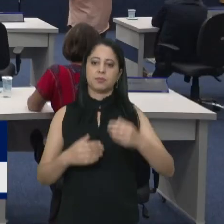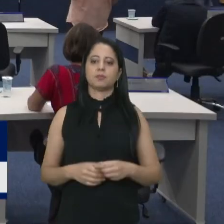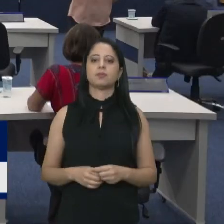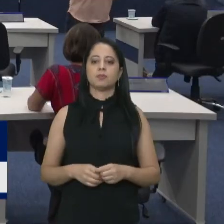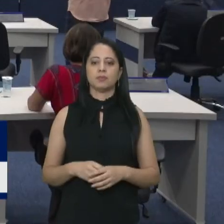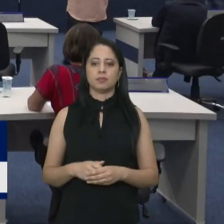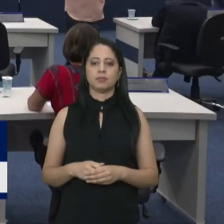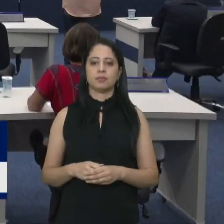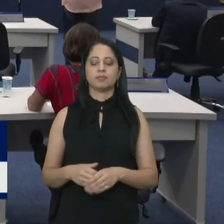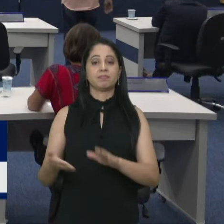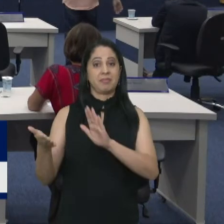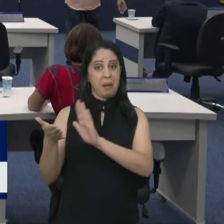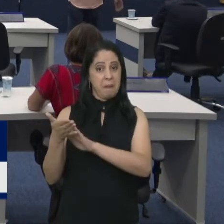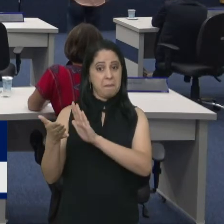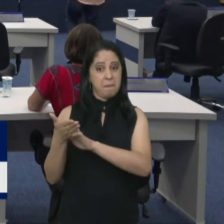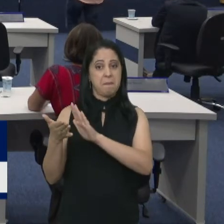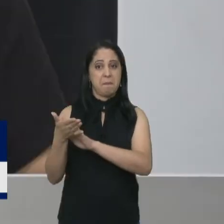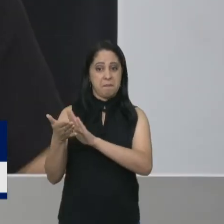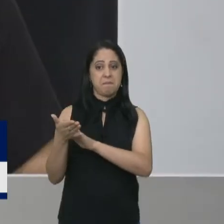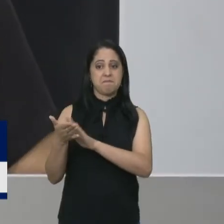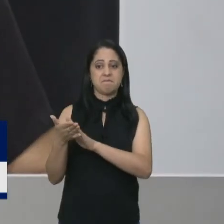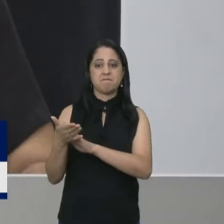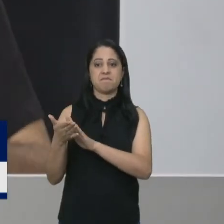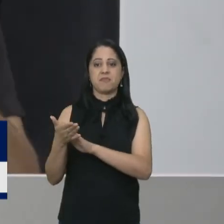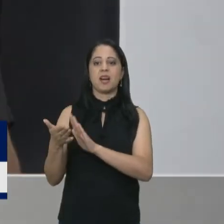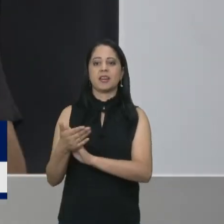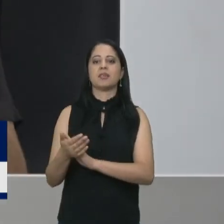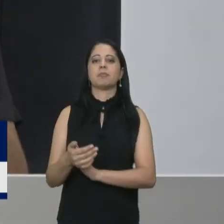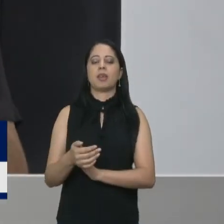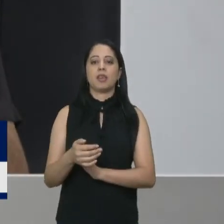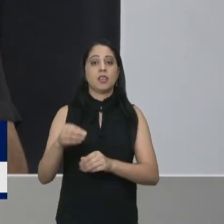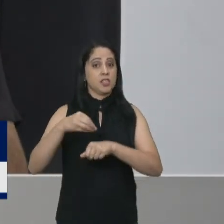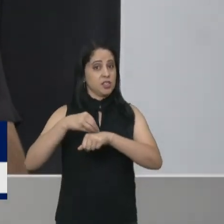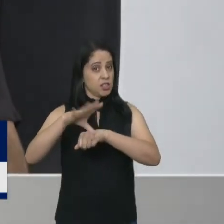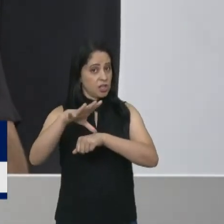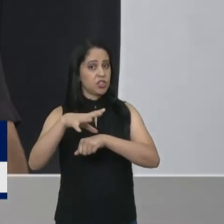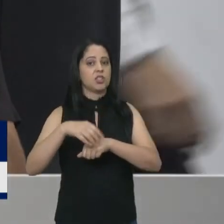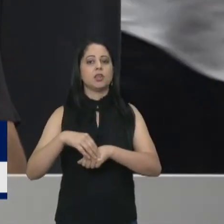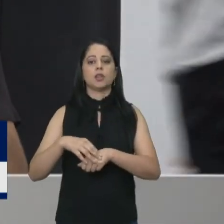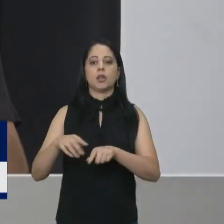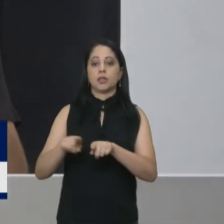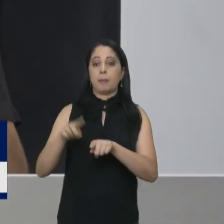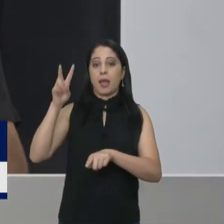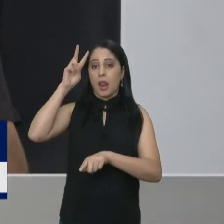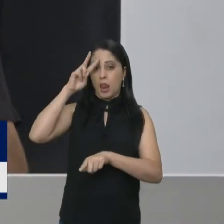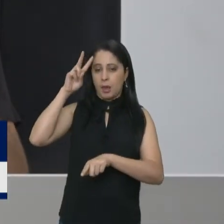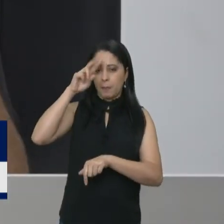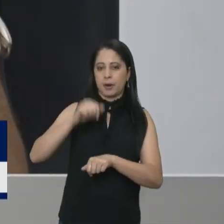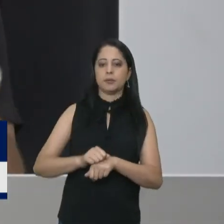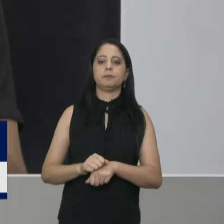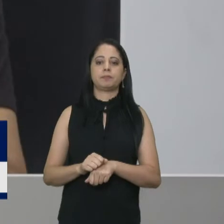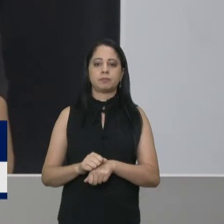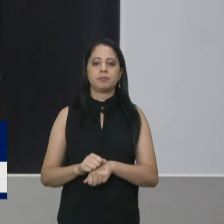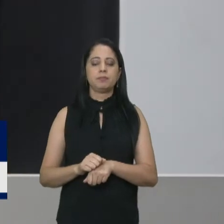Parabéns aí, ô Marcos, pela essa orientação, né? Pela lembrança. O Marcão